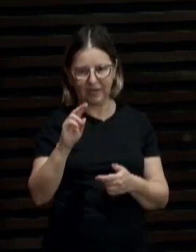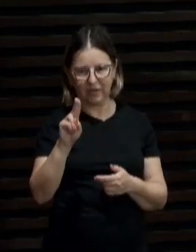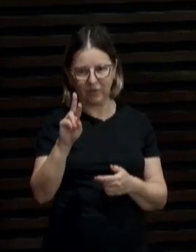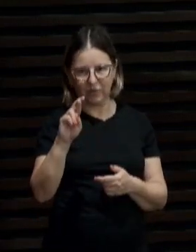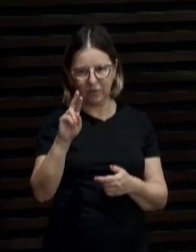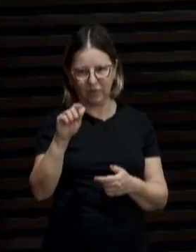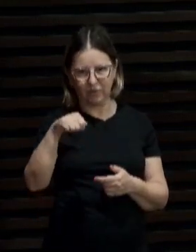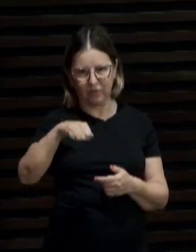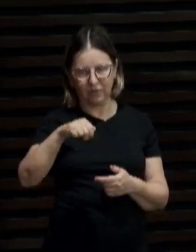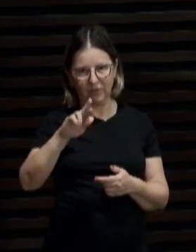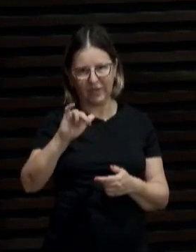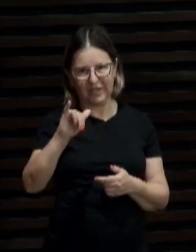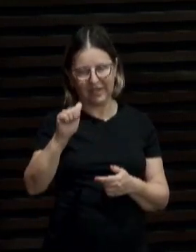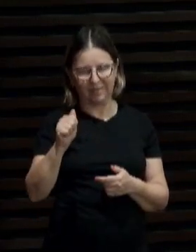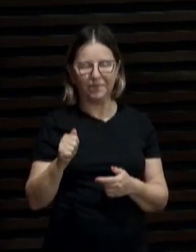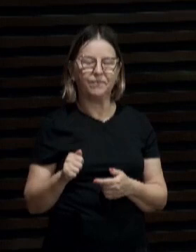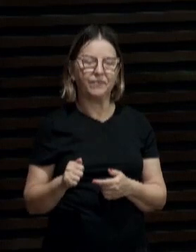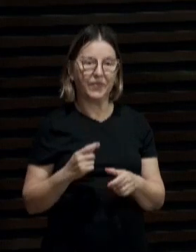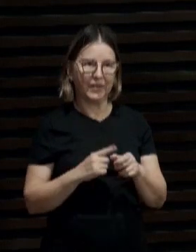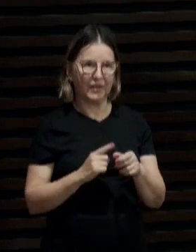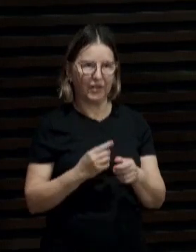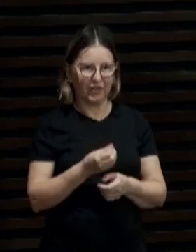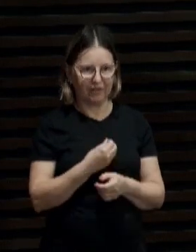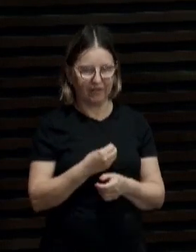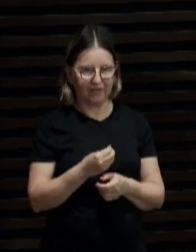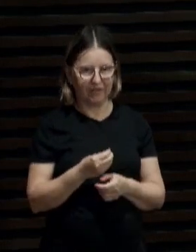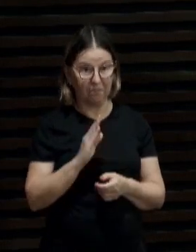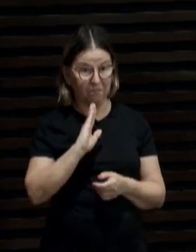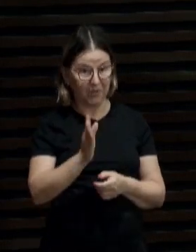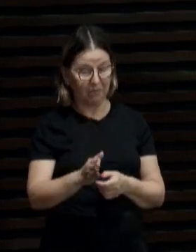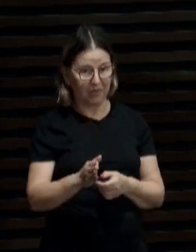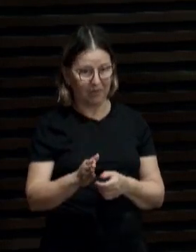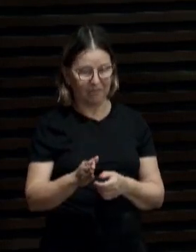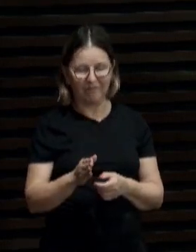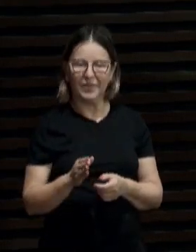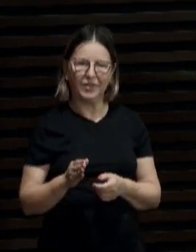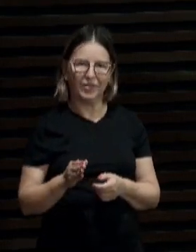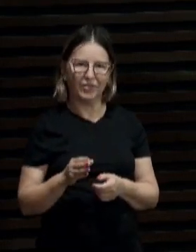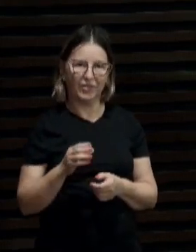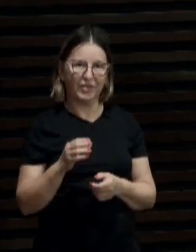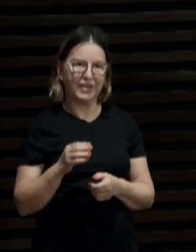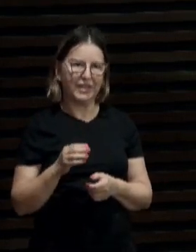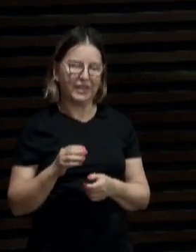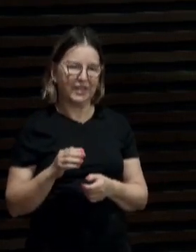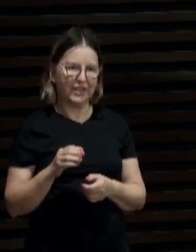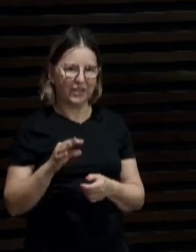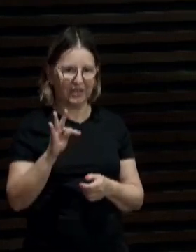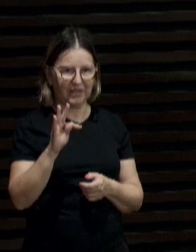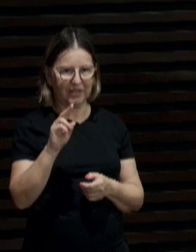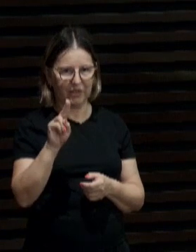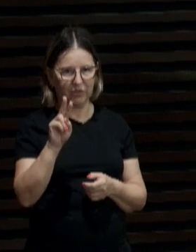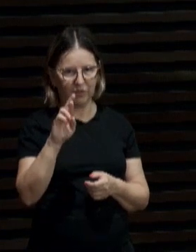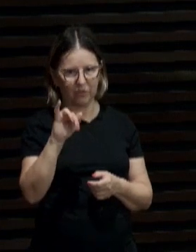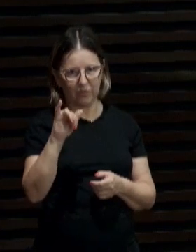cidade que vivia principalmente do turismo religioso, porque nessa cidade havia